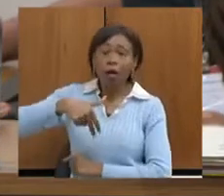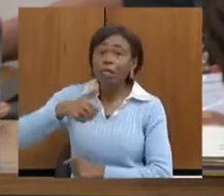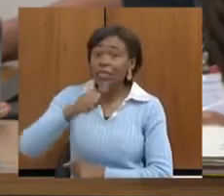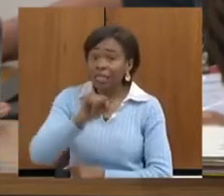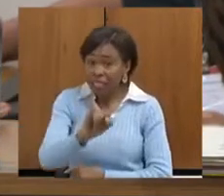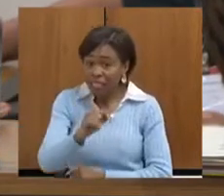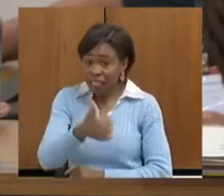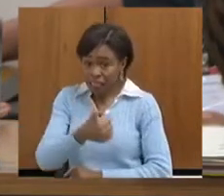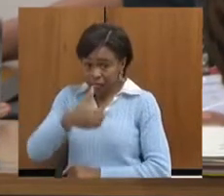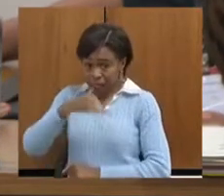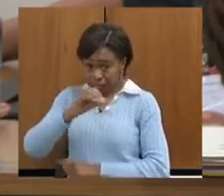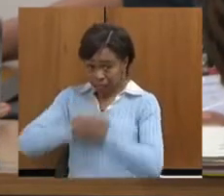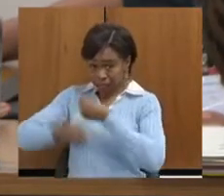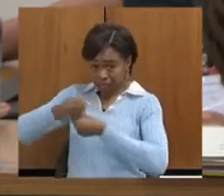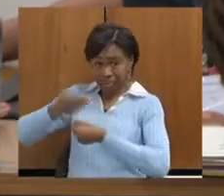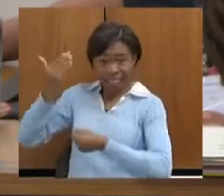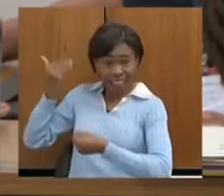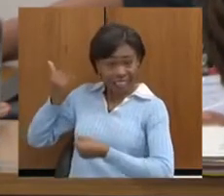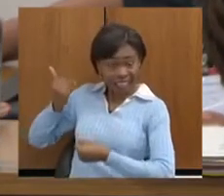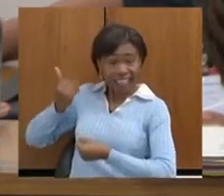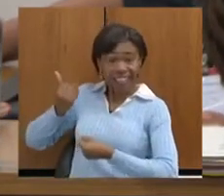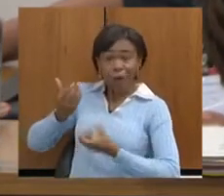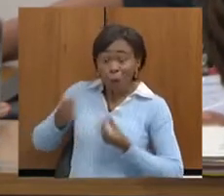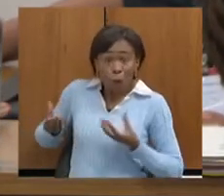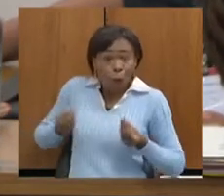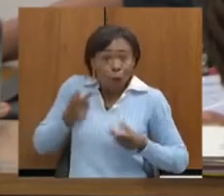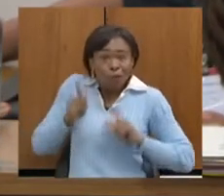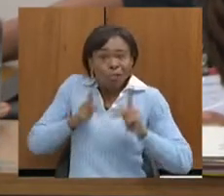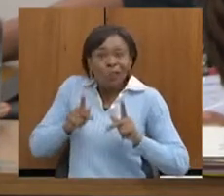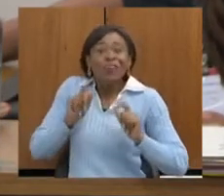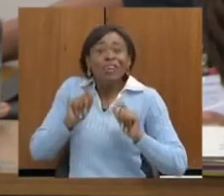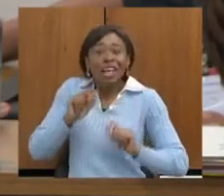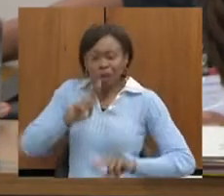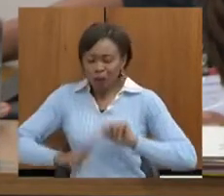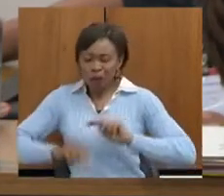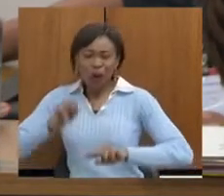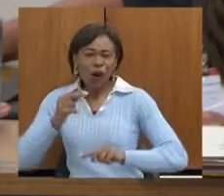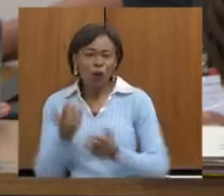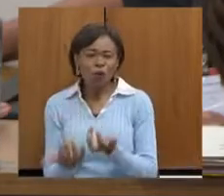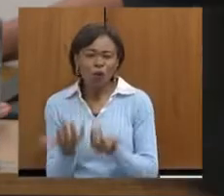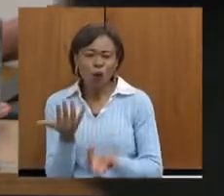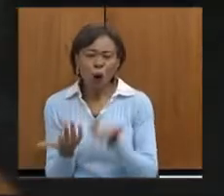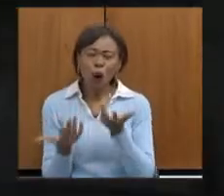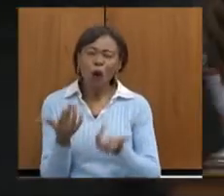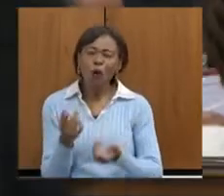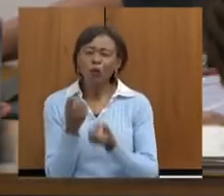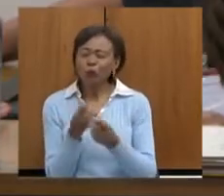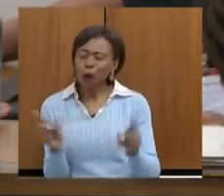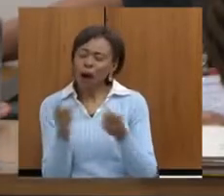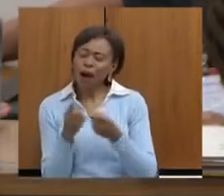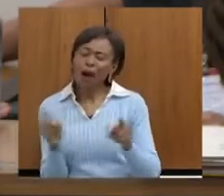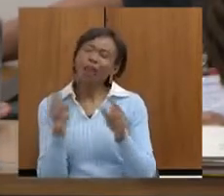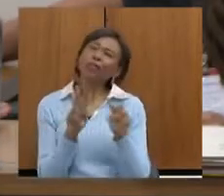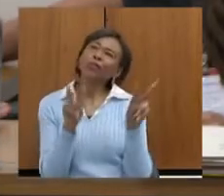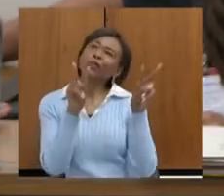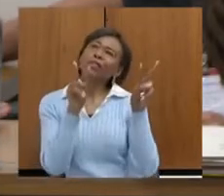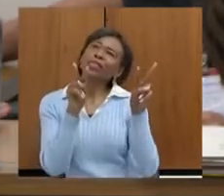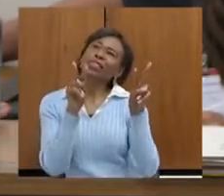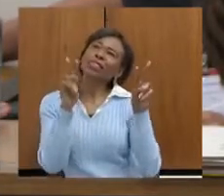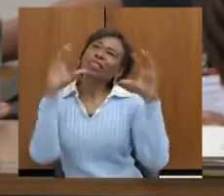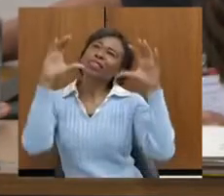atrás até um monte de a fogueira no Beira do Rio fazendo churrasquinho e olhando a lua cheia